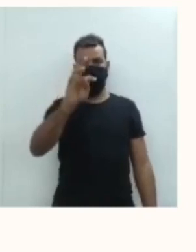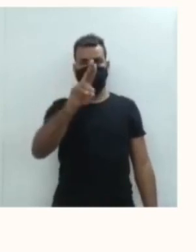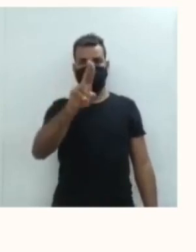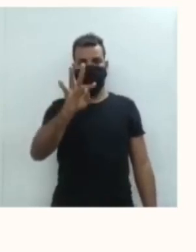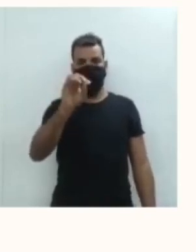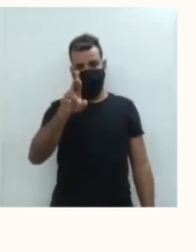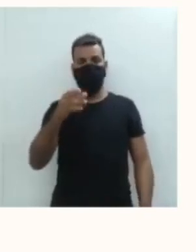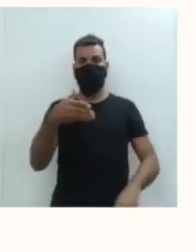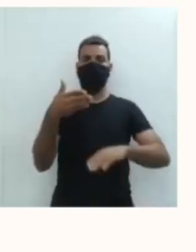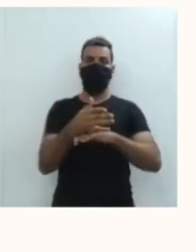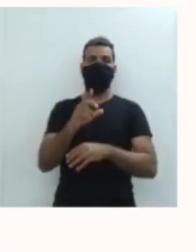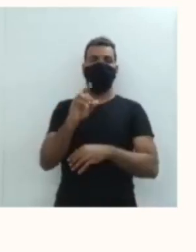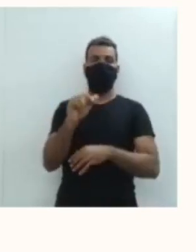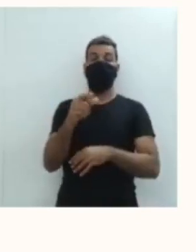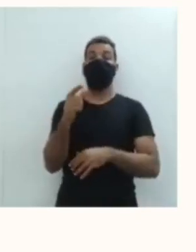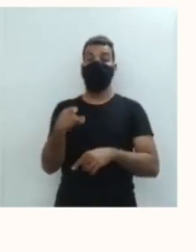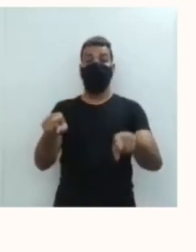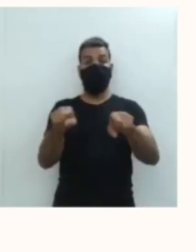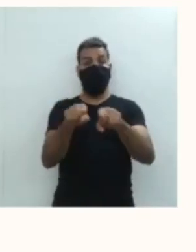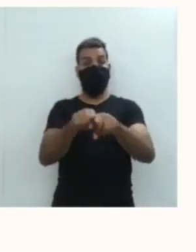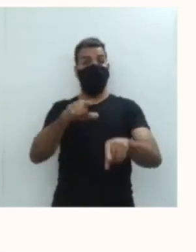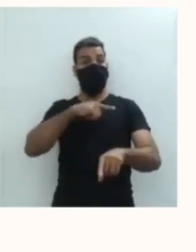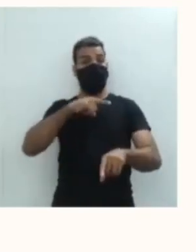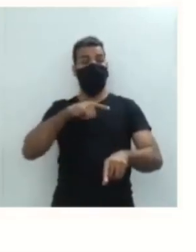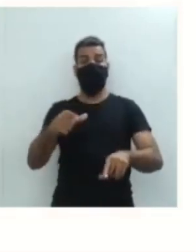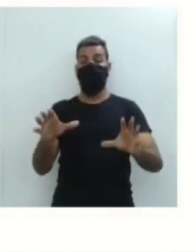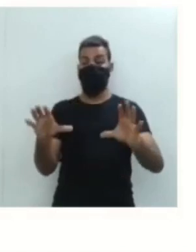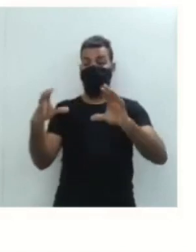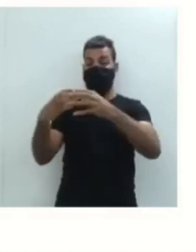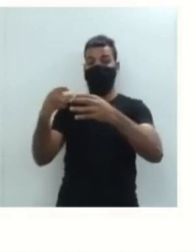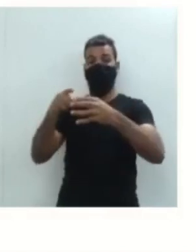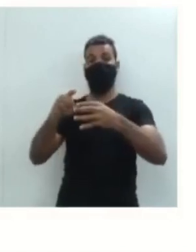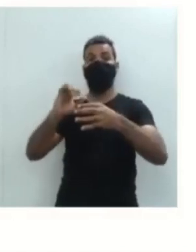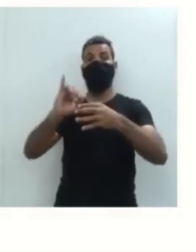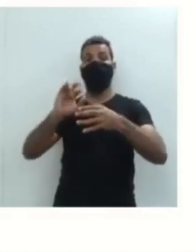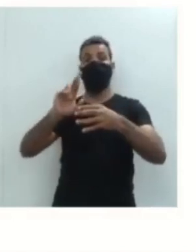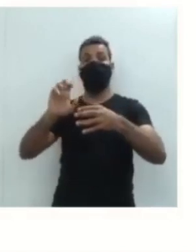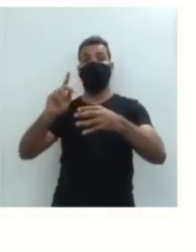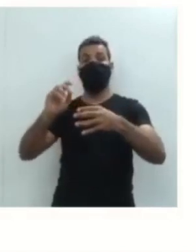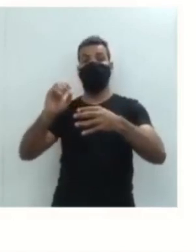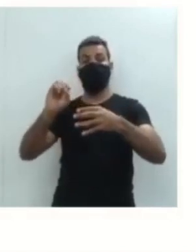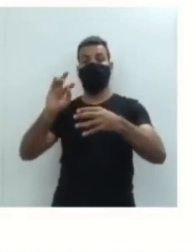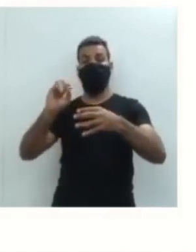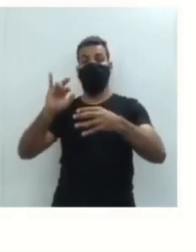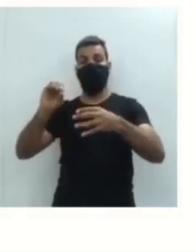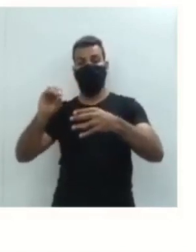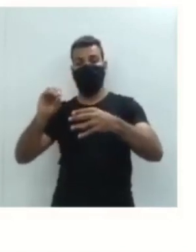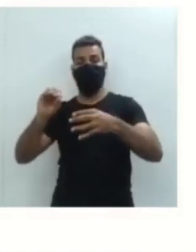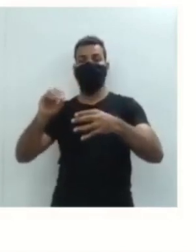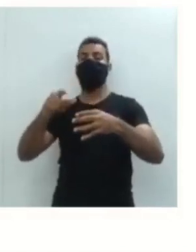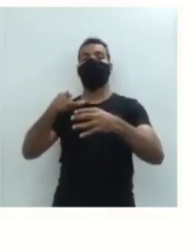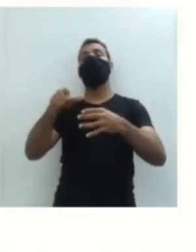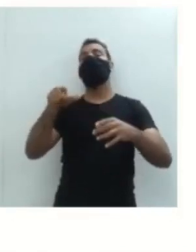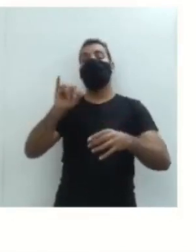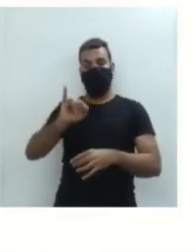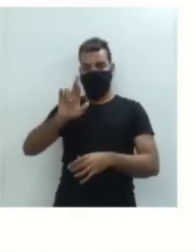certo nós vamos ter também a nossa classe e repositório prato aonde nós vamos